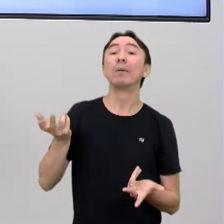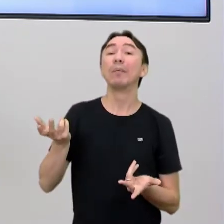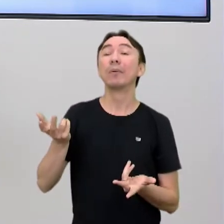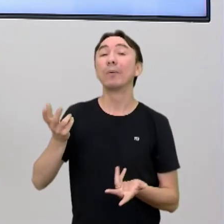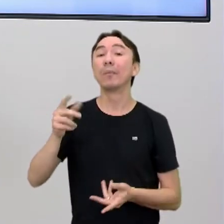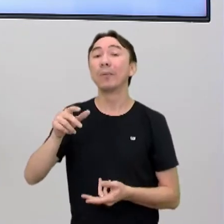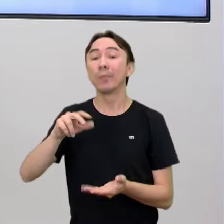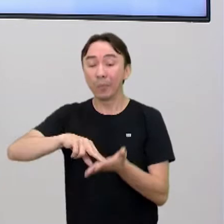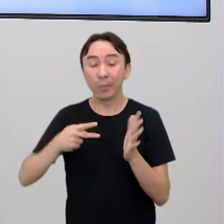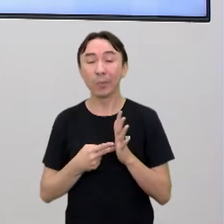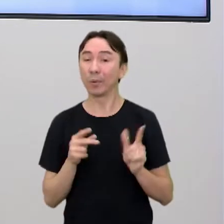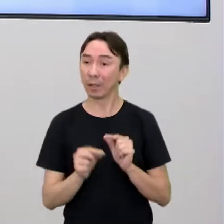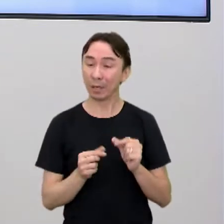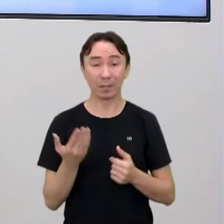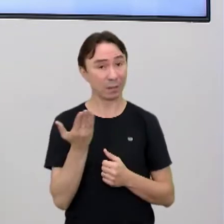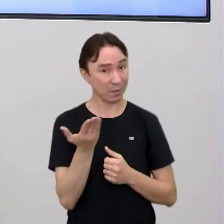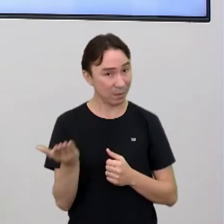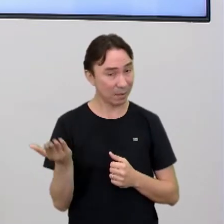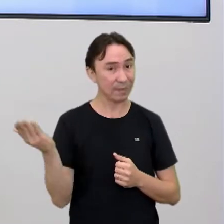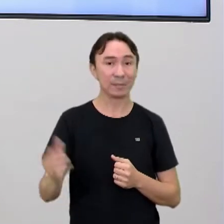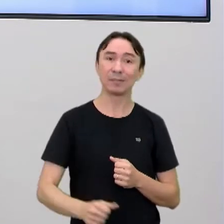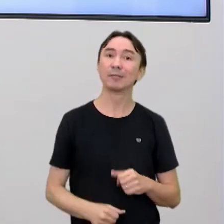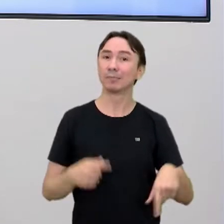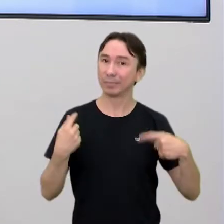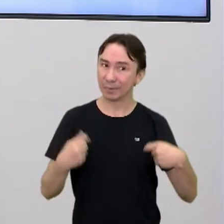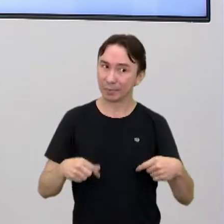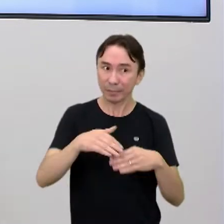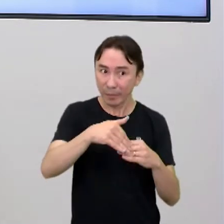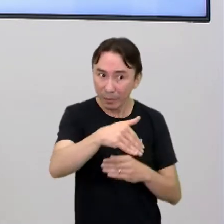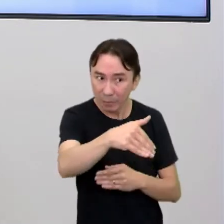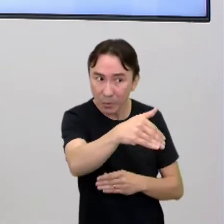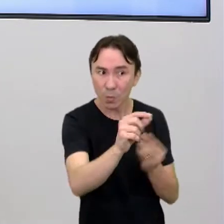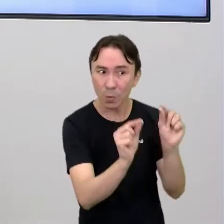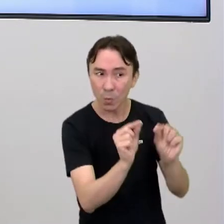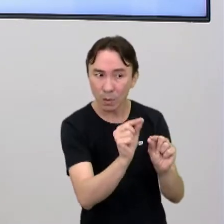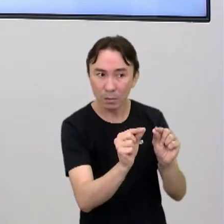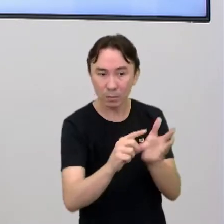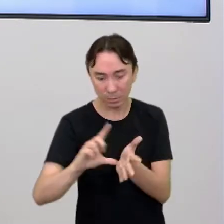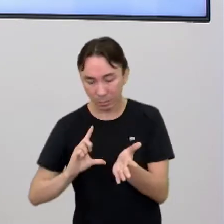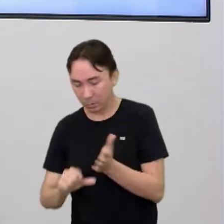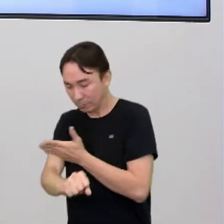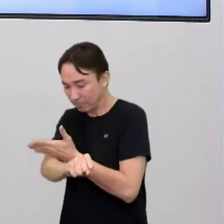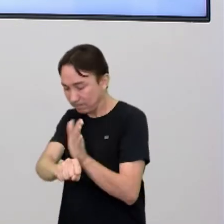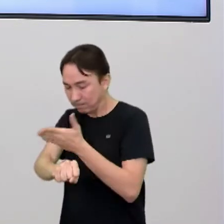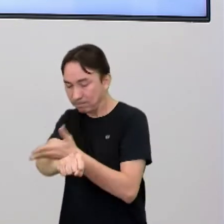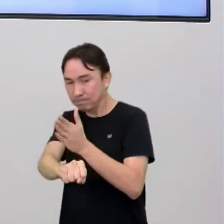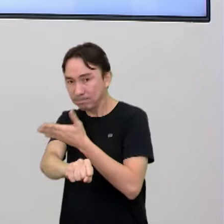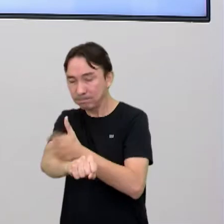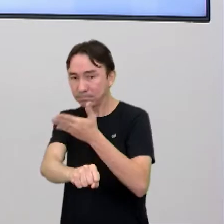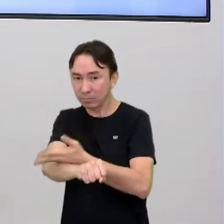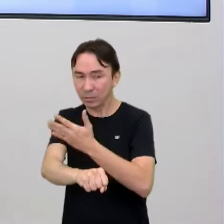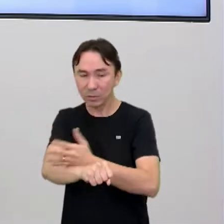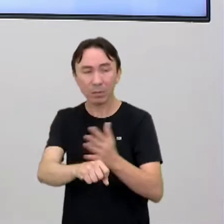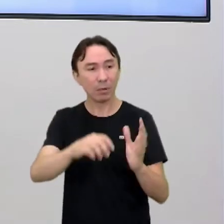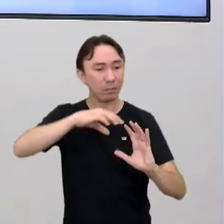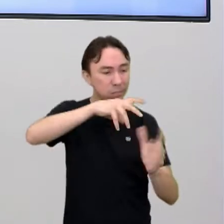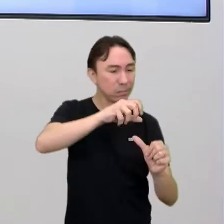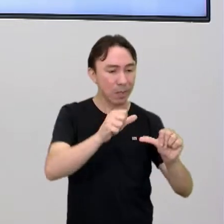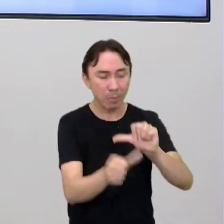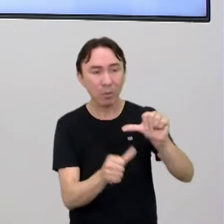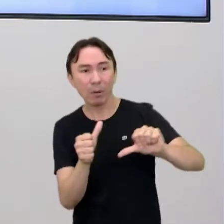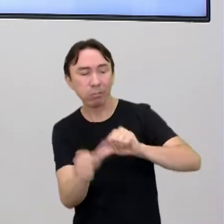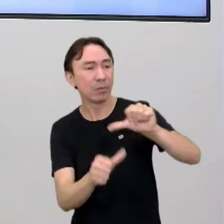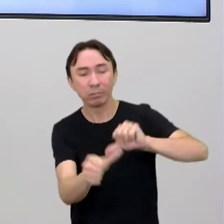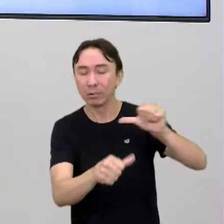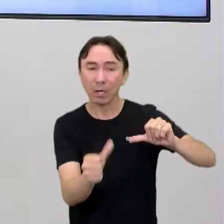virá. E um mundo cada vez mais veloz, cada vez mais online, cada